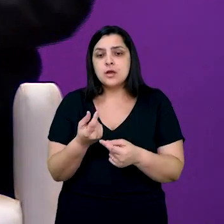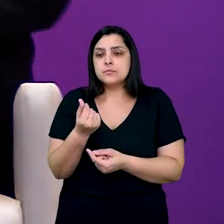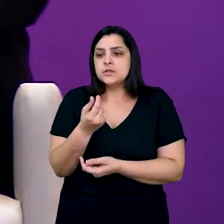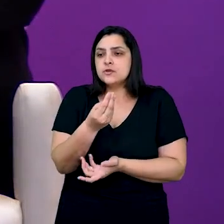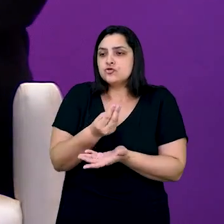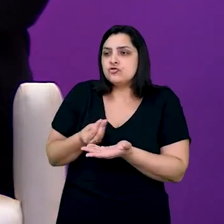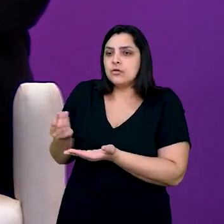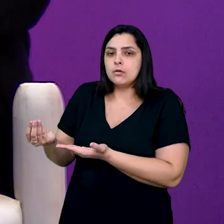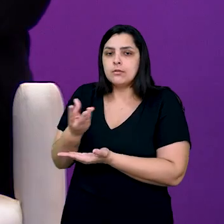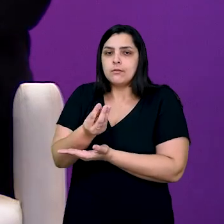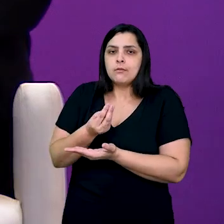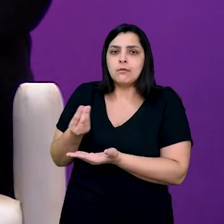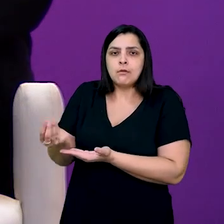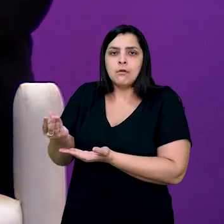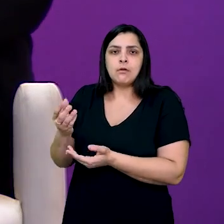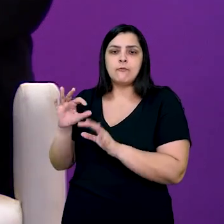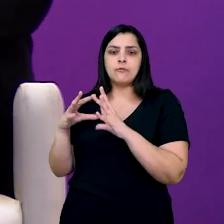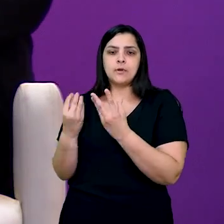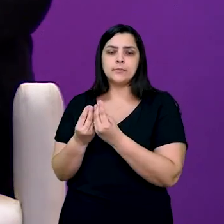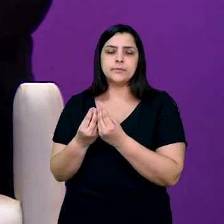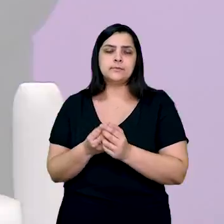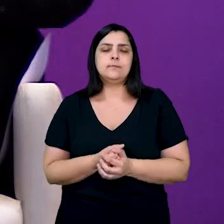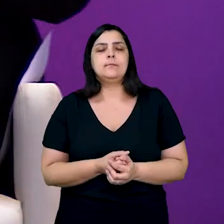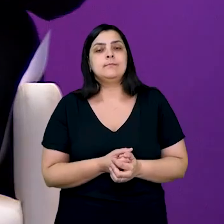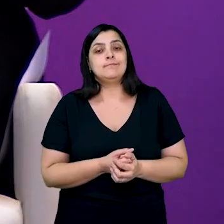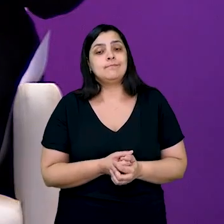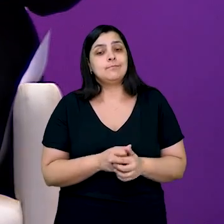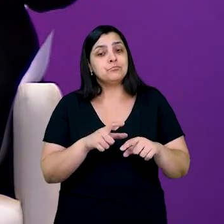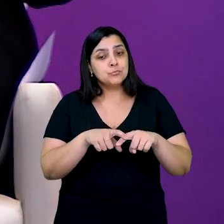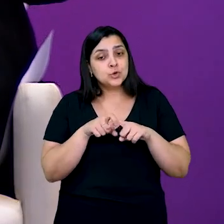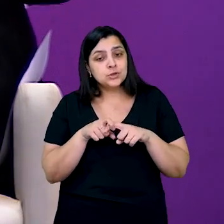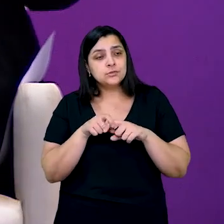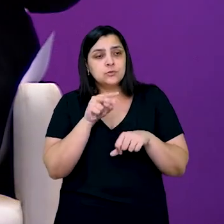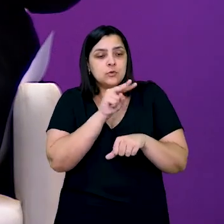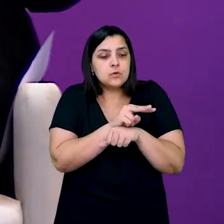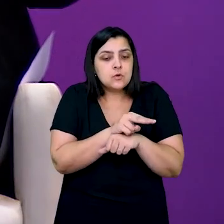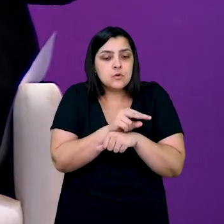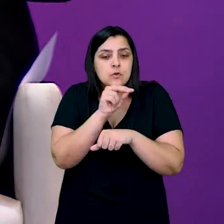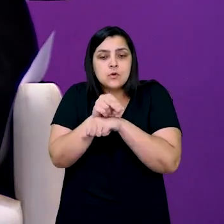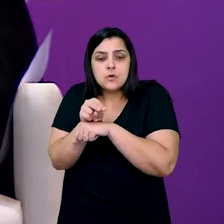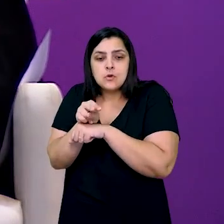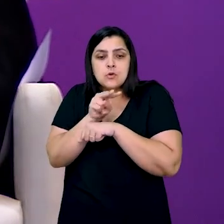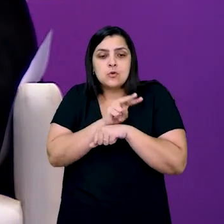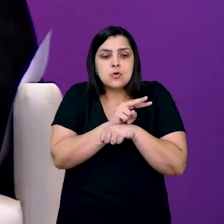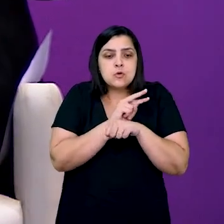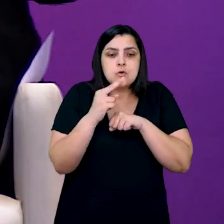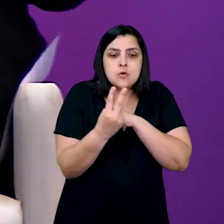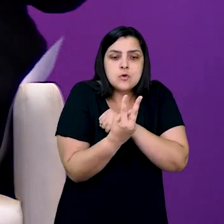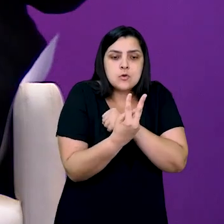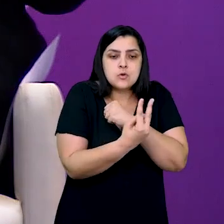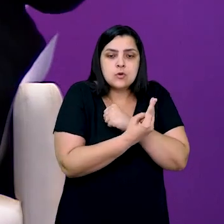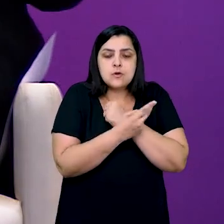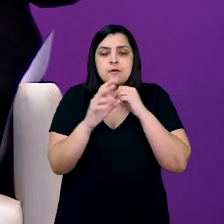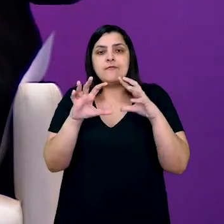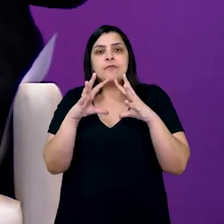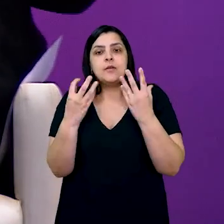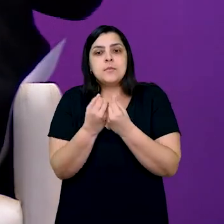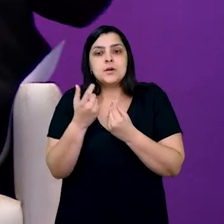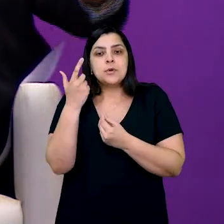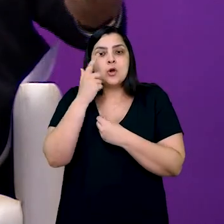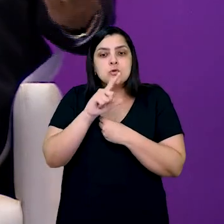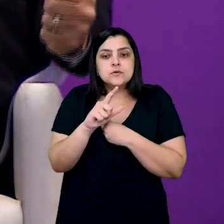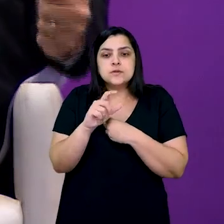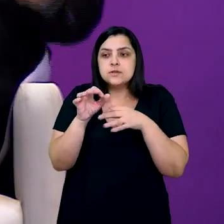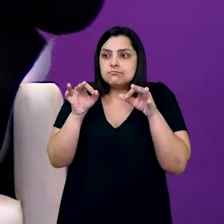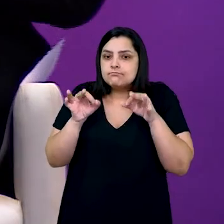pela manutenção de suas famílias. E justamente essa perspectiva de proteger a família para